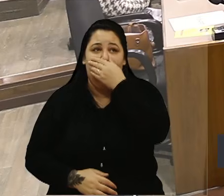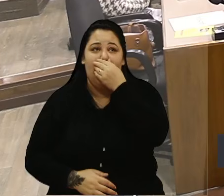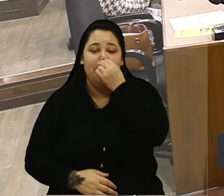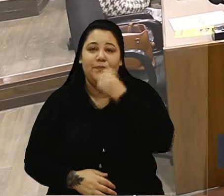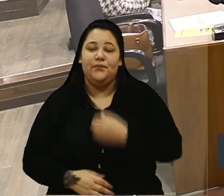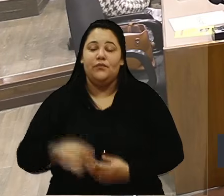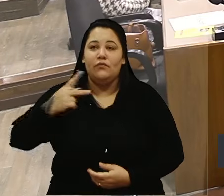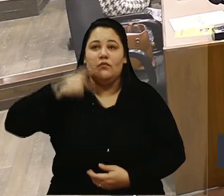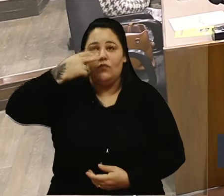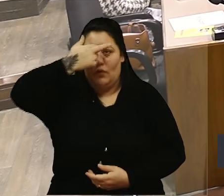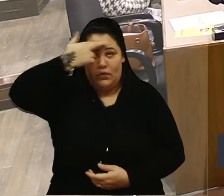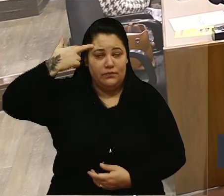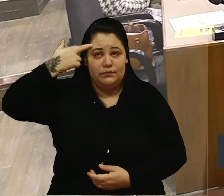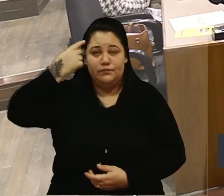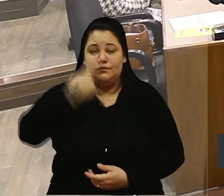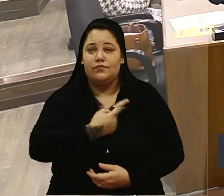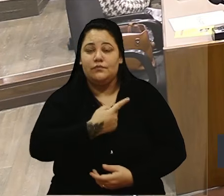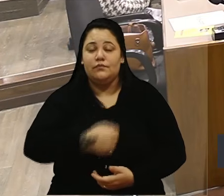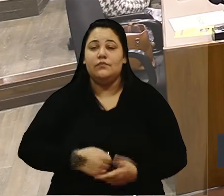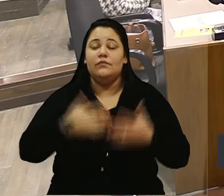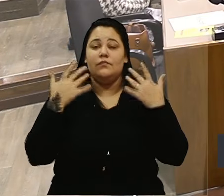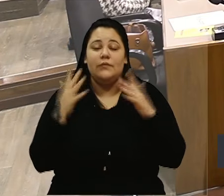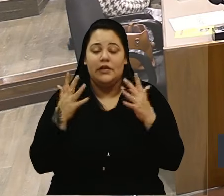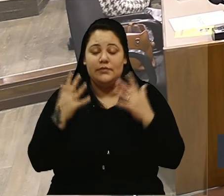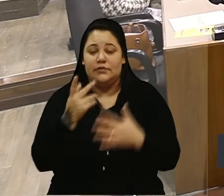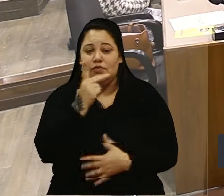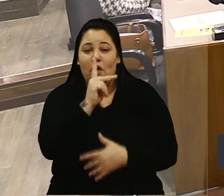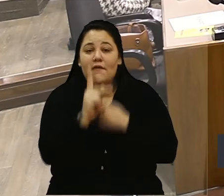Vereador Rafael Bueno, parabéns pelo seu